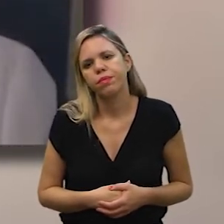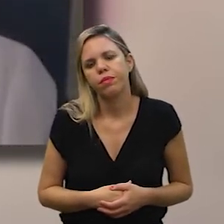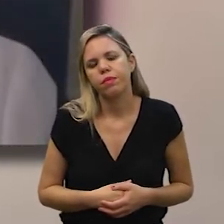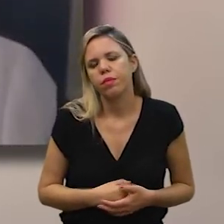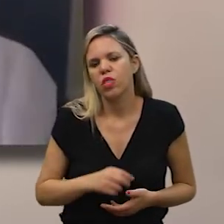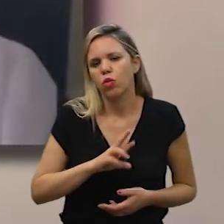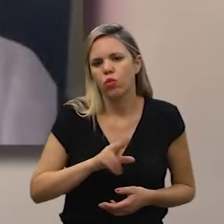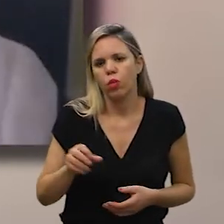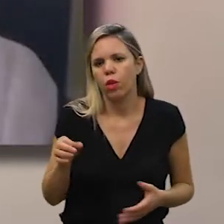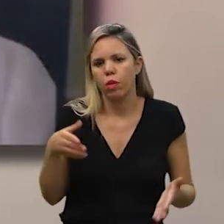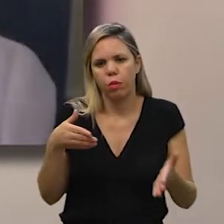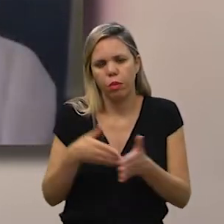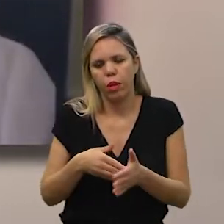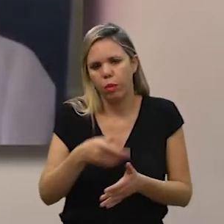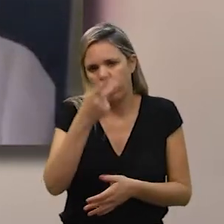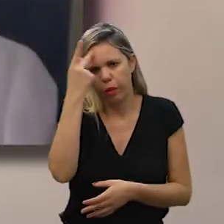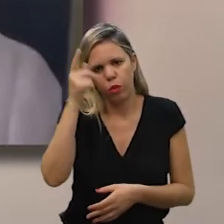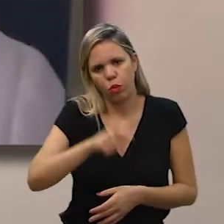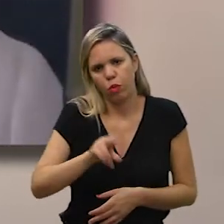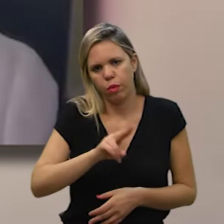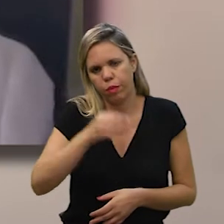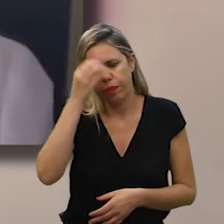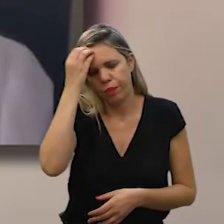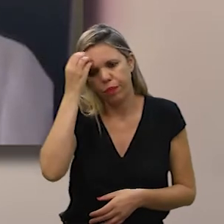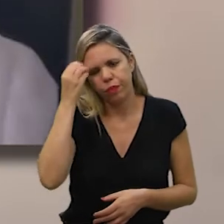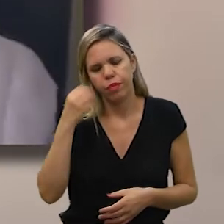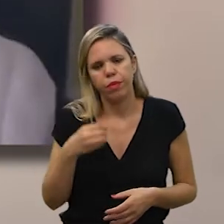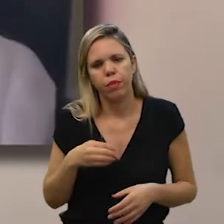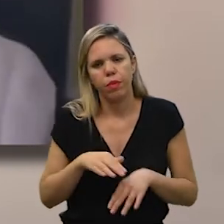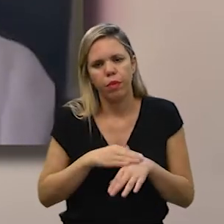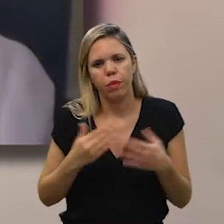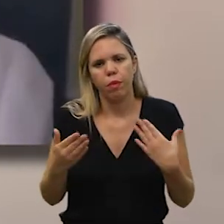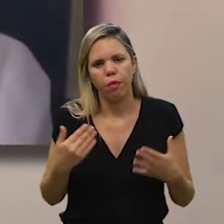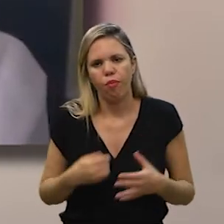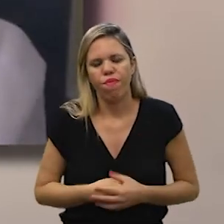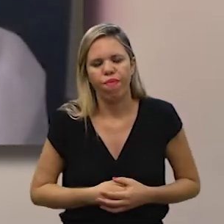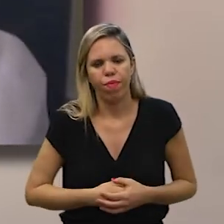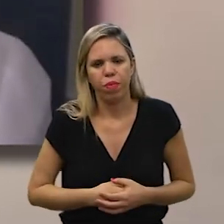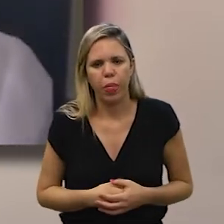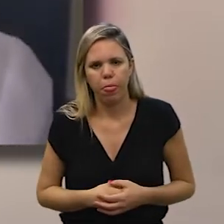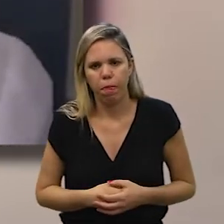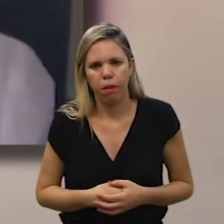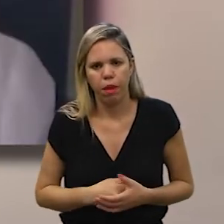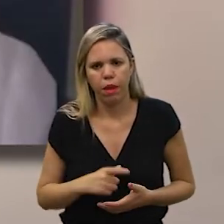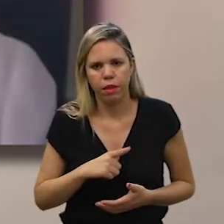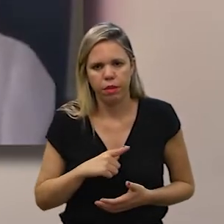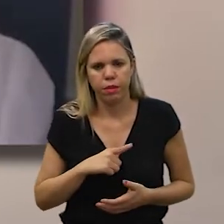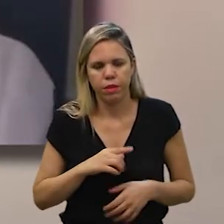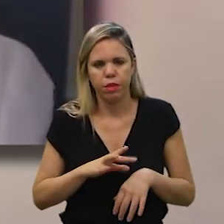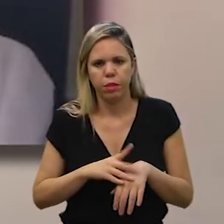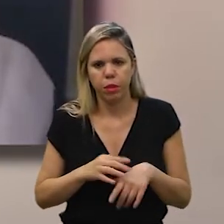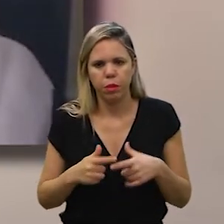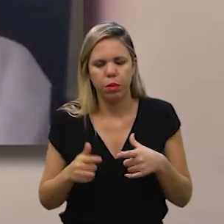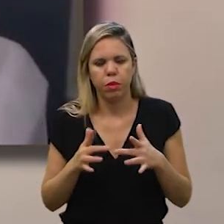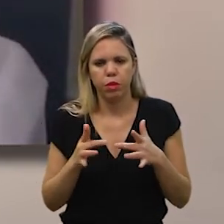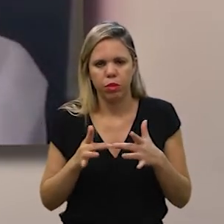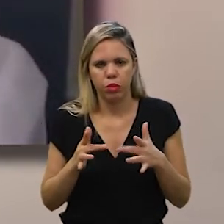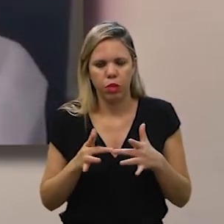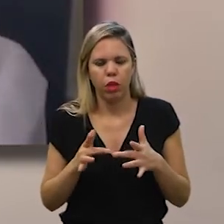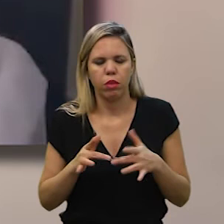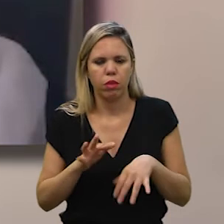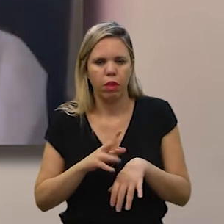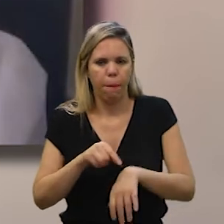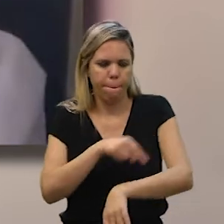Mas isso não é um fator impeditivo para a pessoa usar, que aí a gente vai conversar. Existe aquela dermatite de